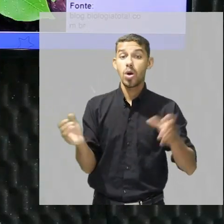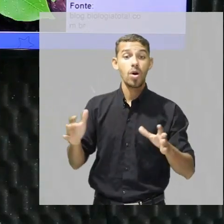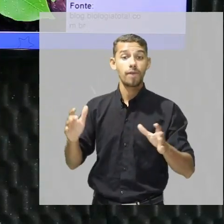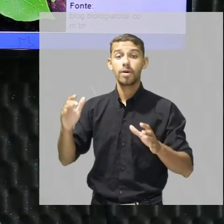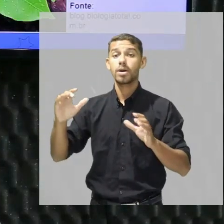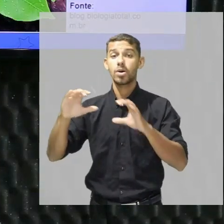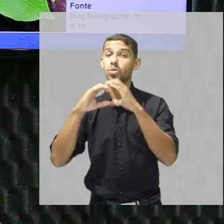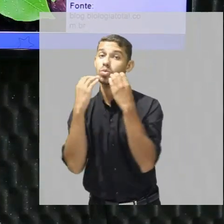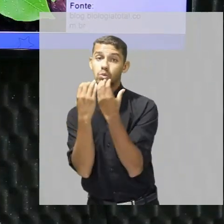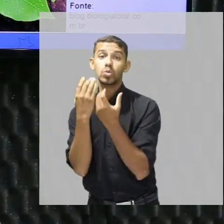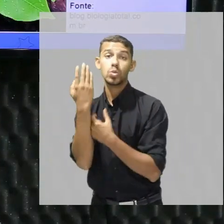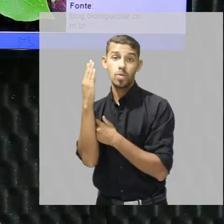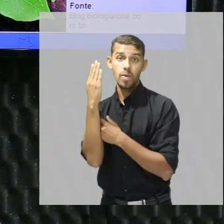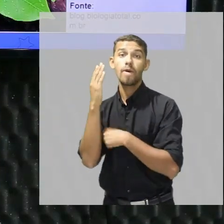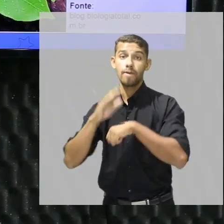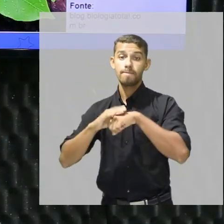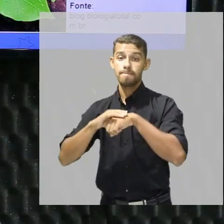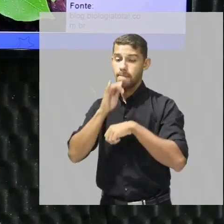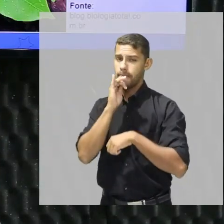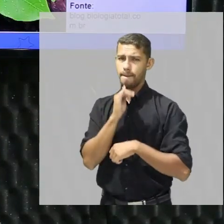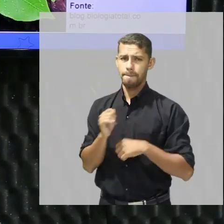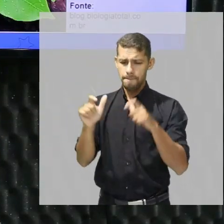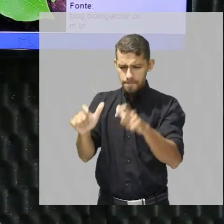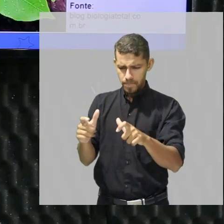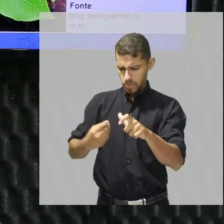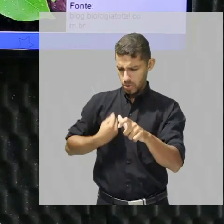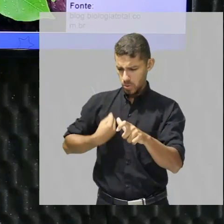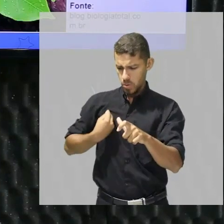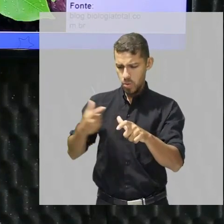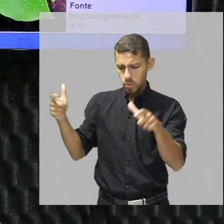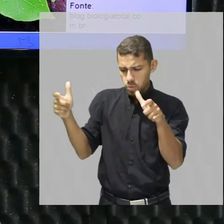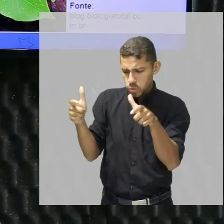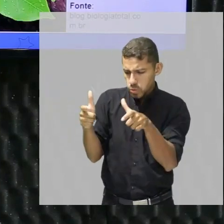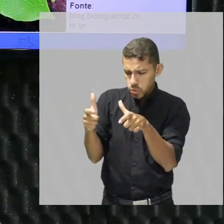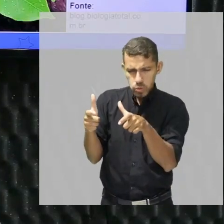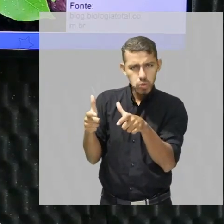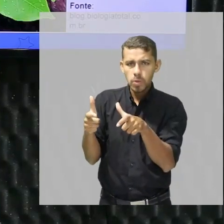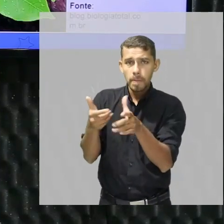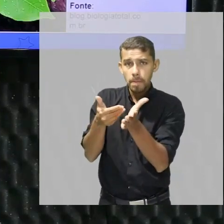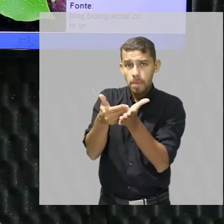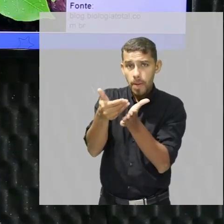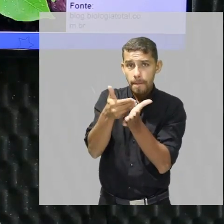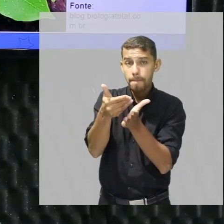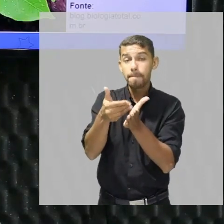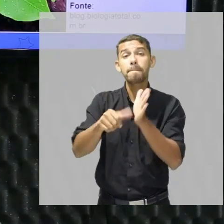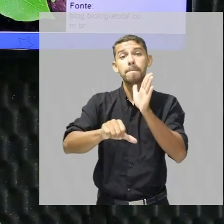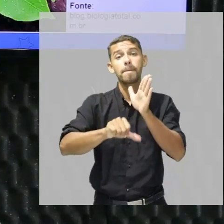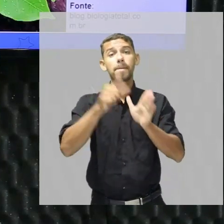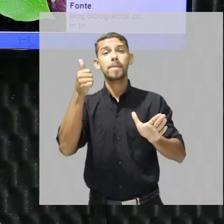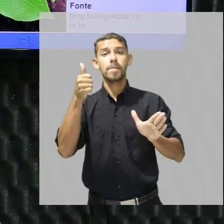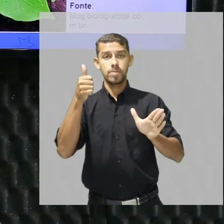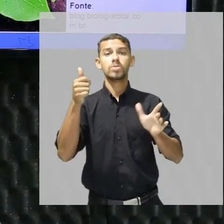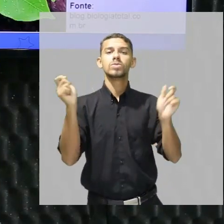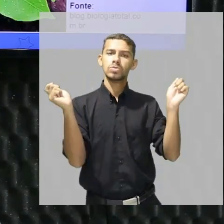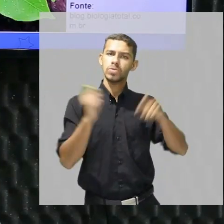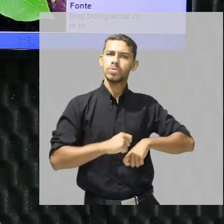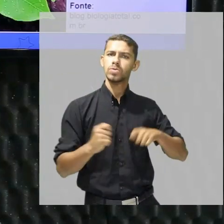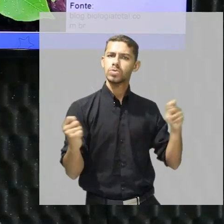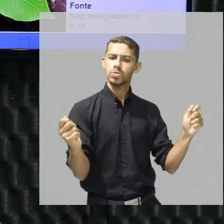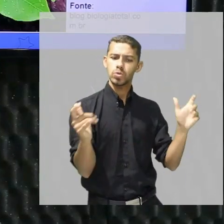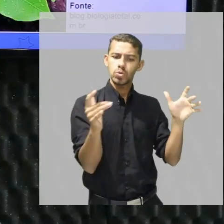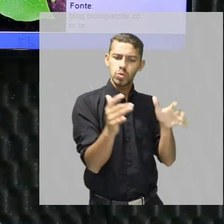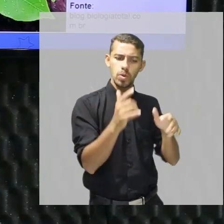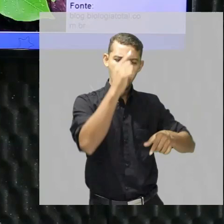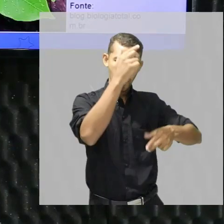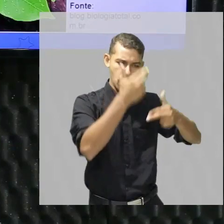Um ambiente que era pouco habitado inicialmente, agora ele possa receber